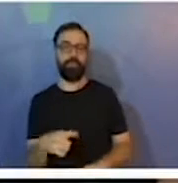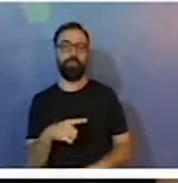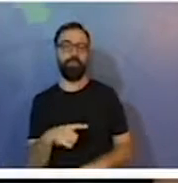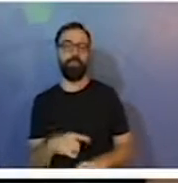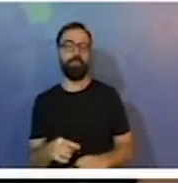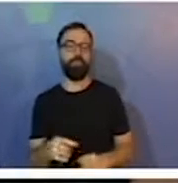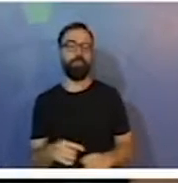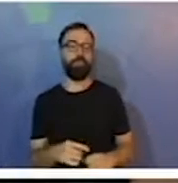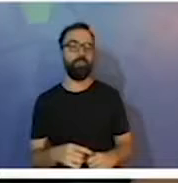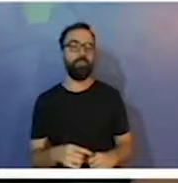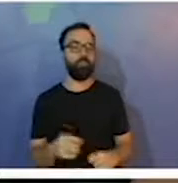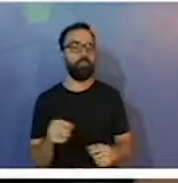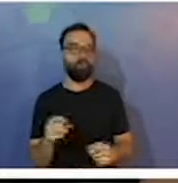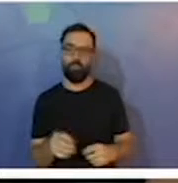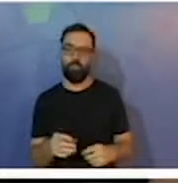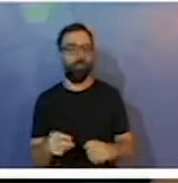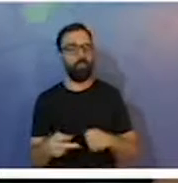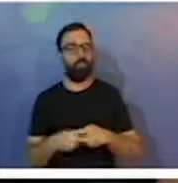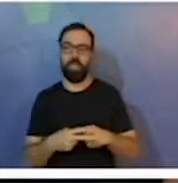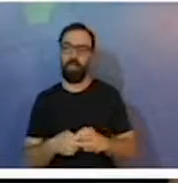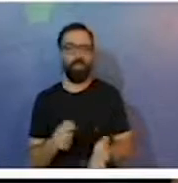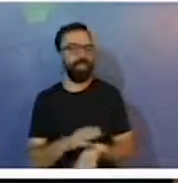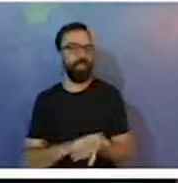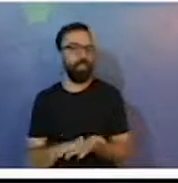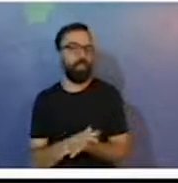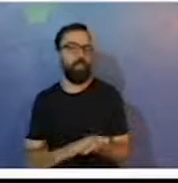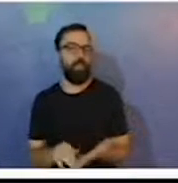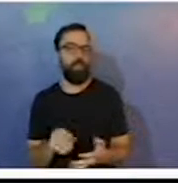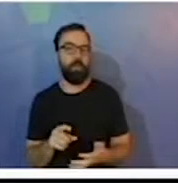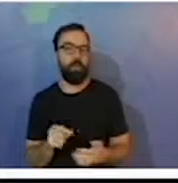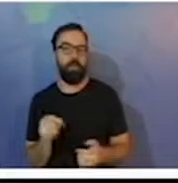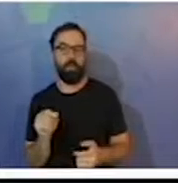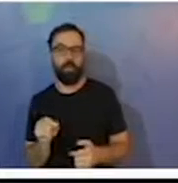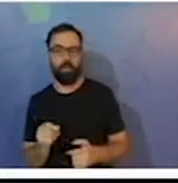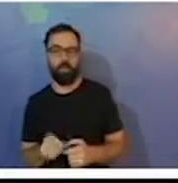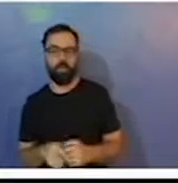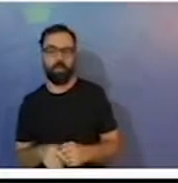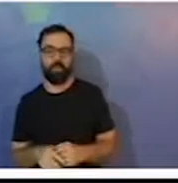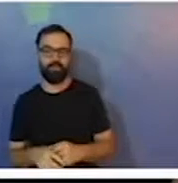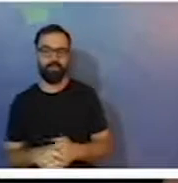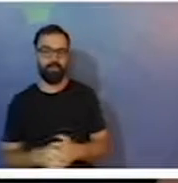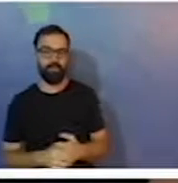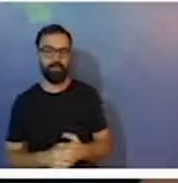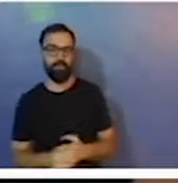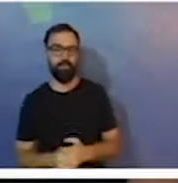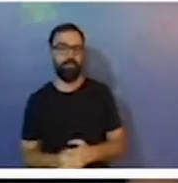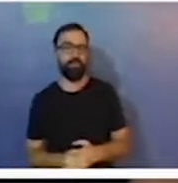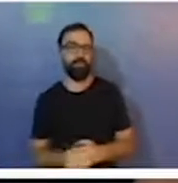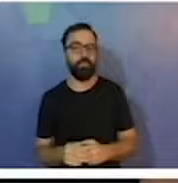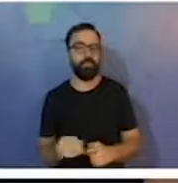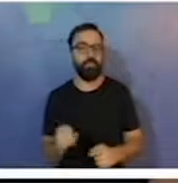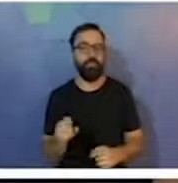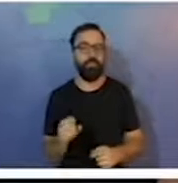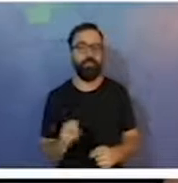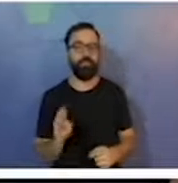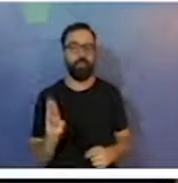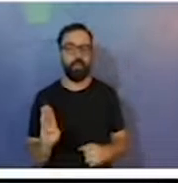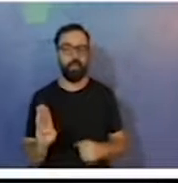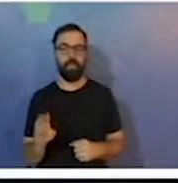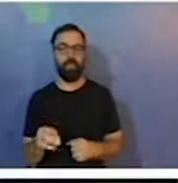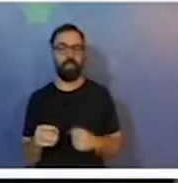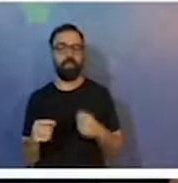porque letra A são numeradas ações para fabricação do Colar letra B O Colar possui